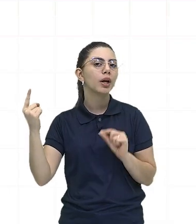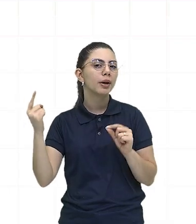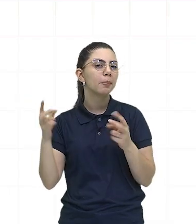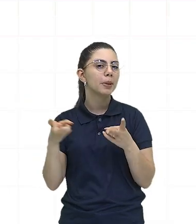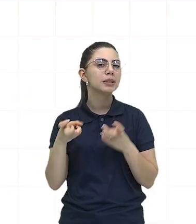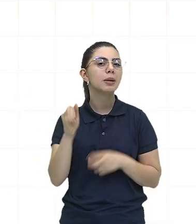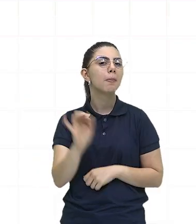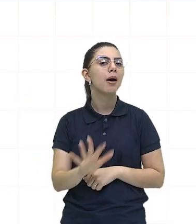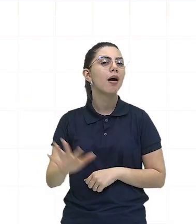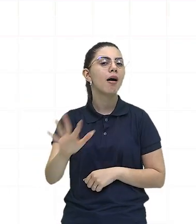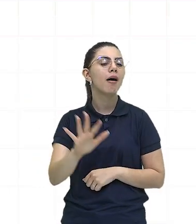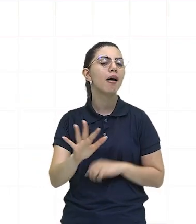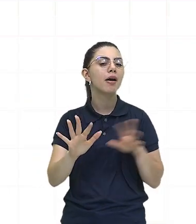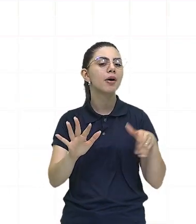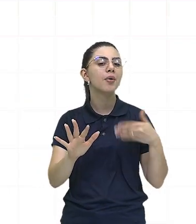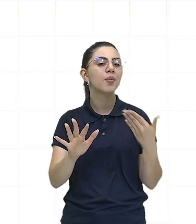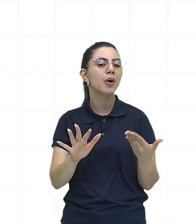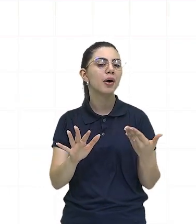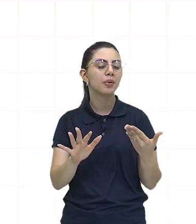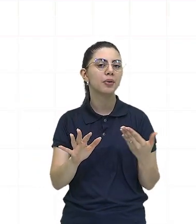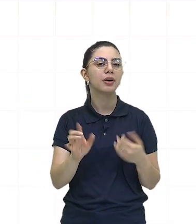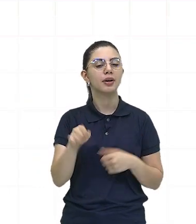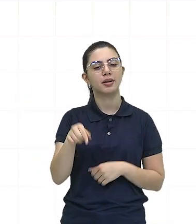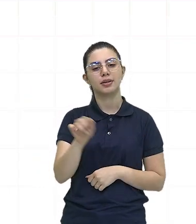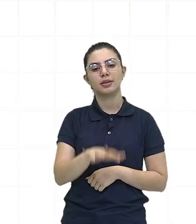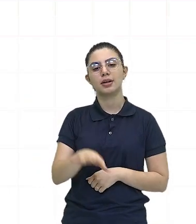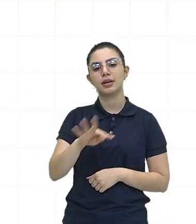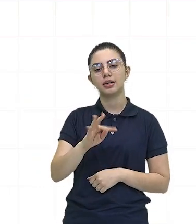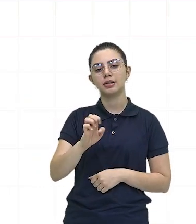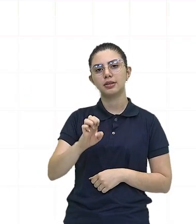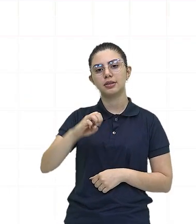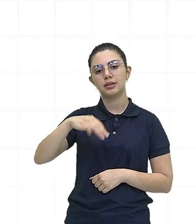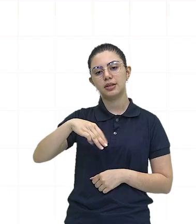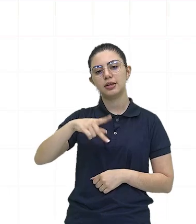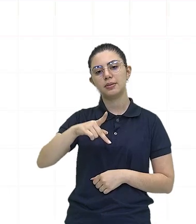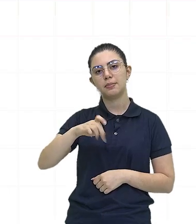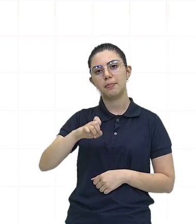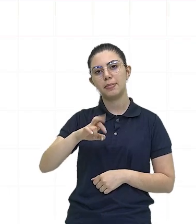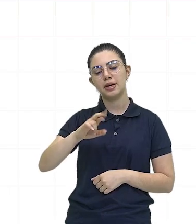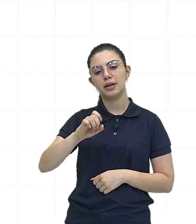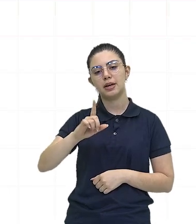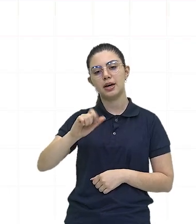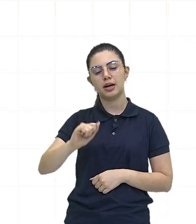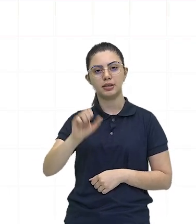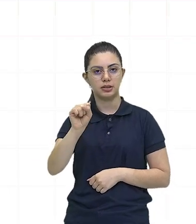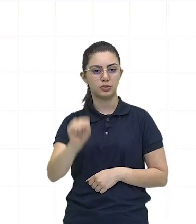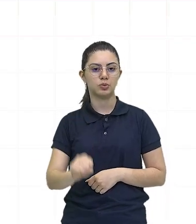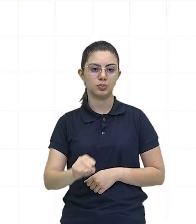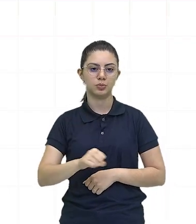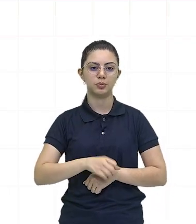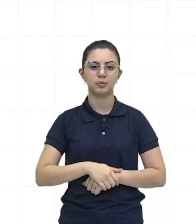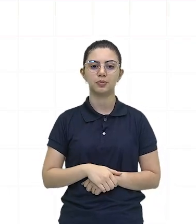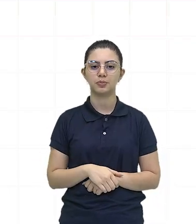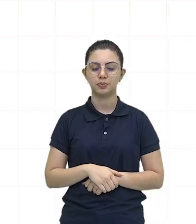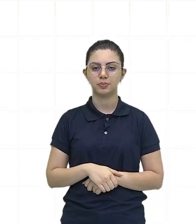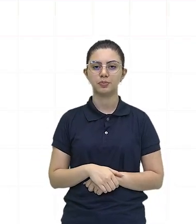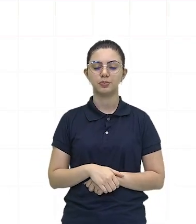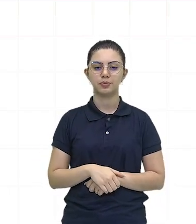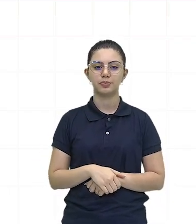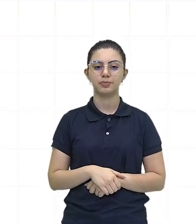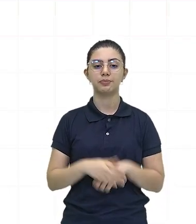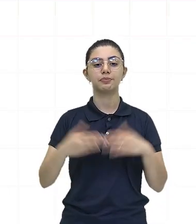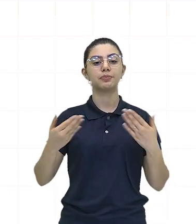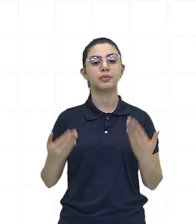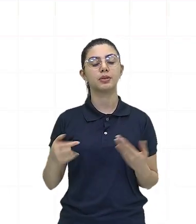ela está localizada, essa parte está localizada na zona temperada sul. Então,